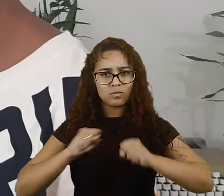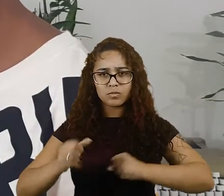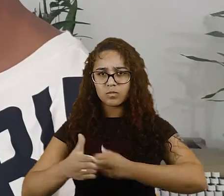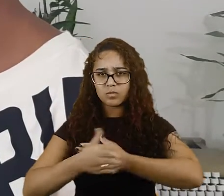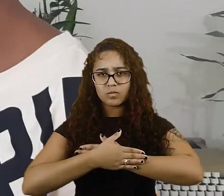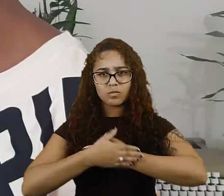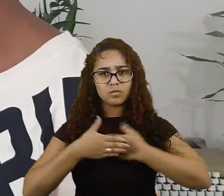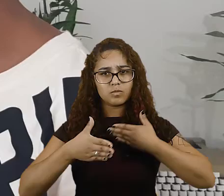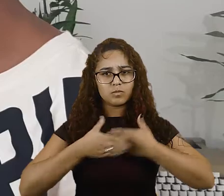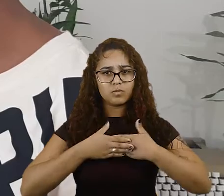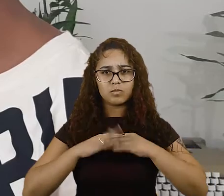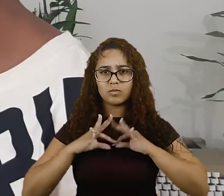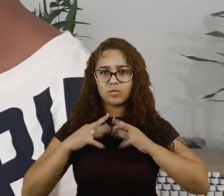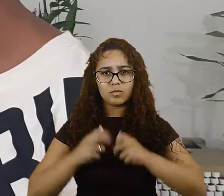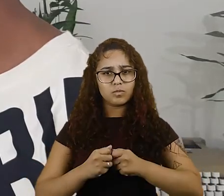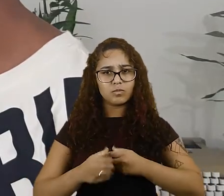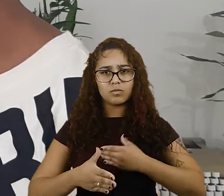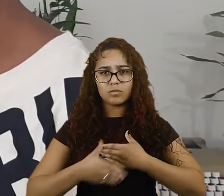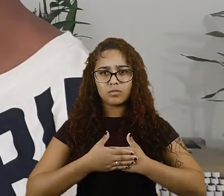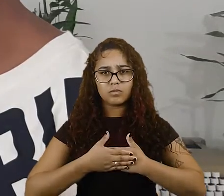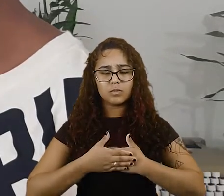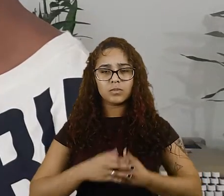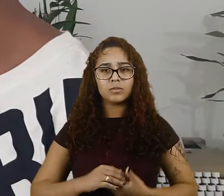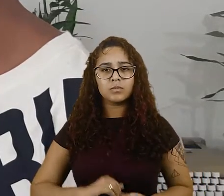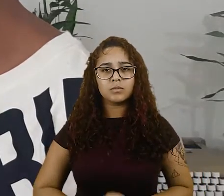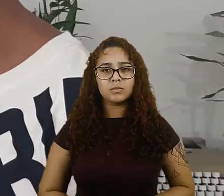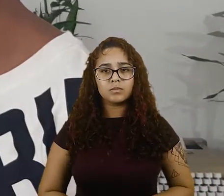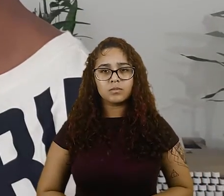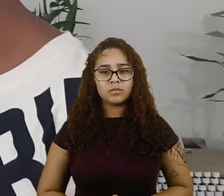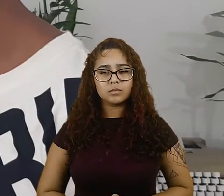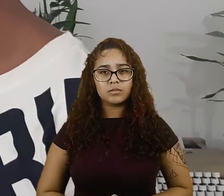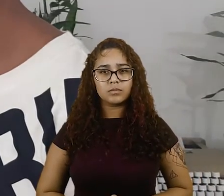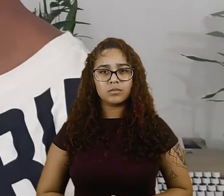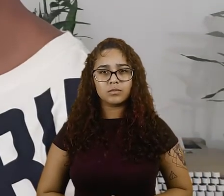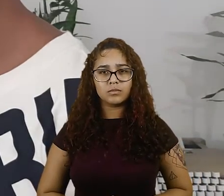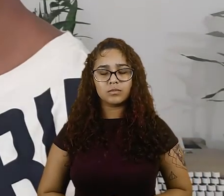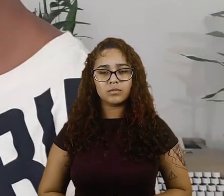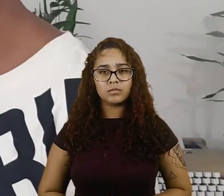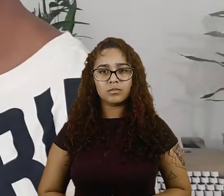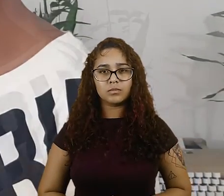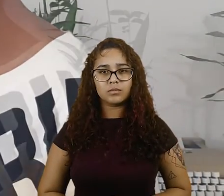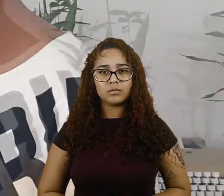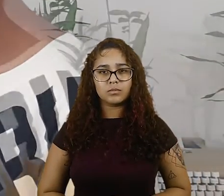e fechava todas as entradas dos seus caminhos.